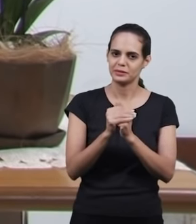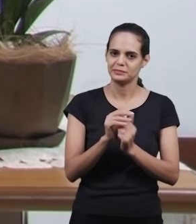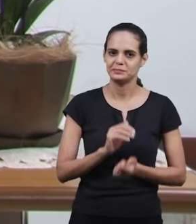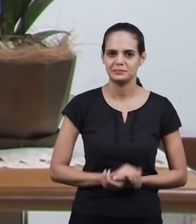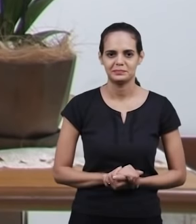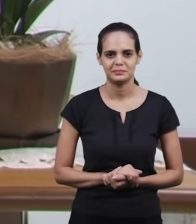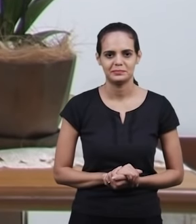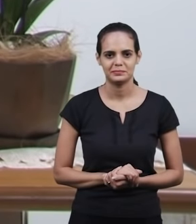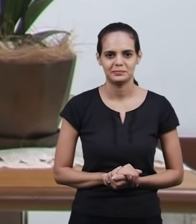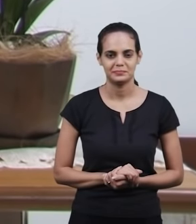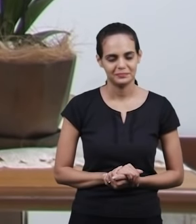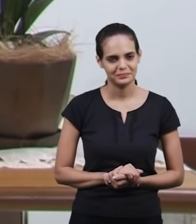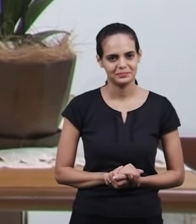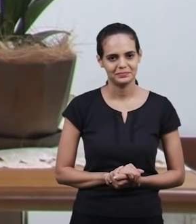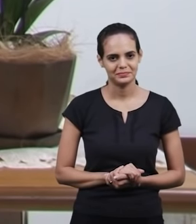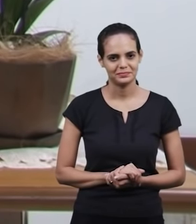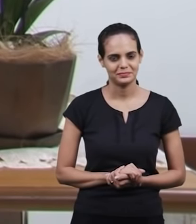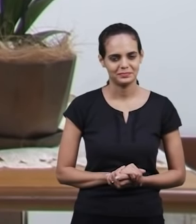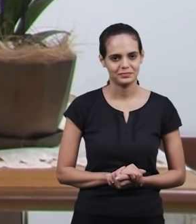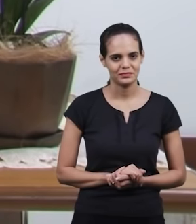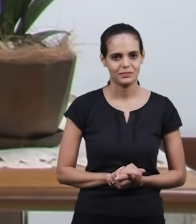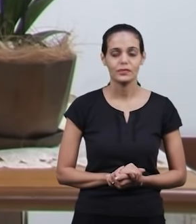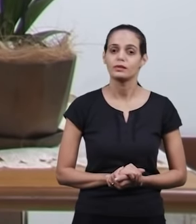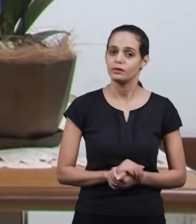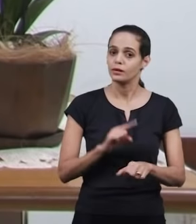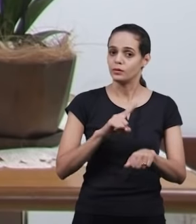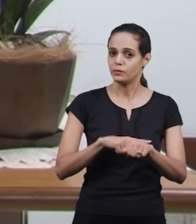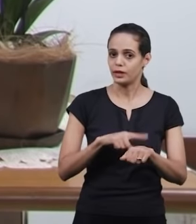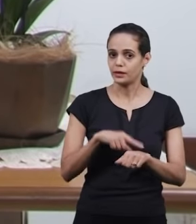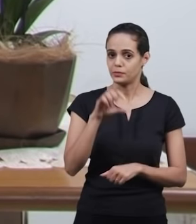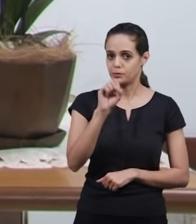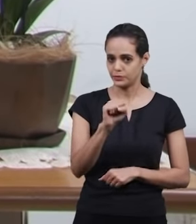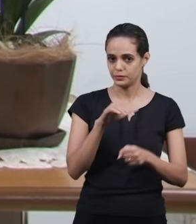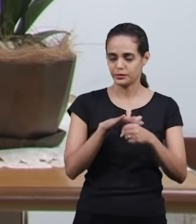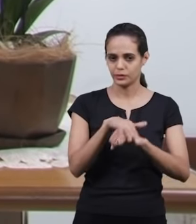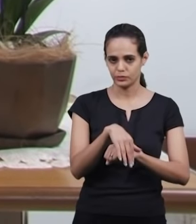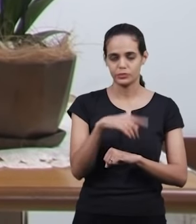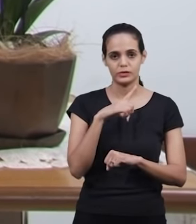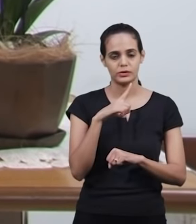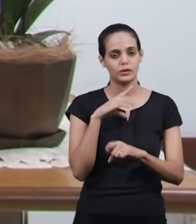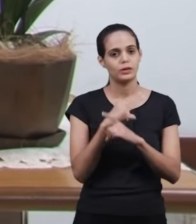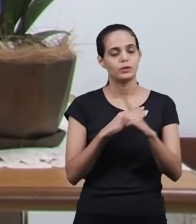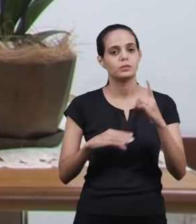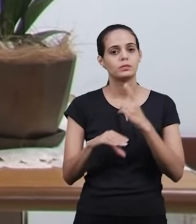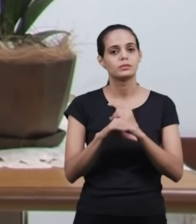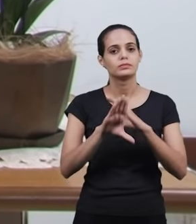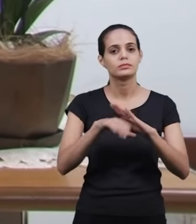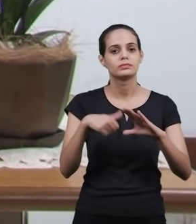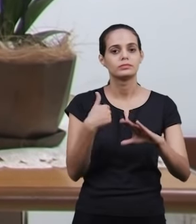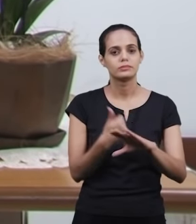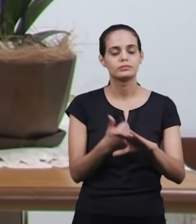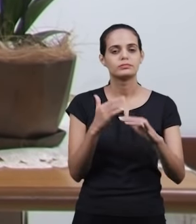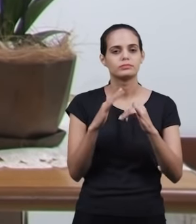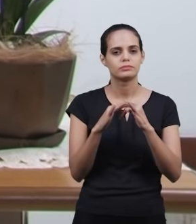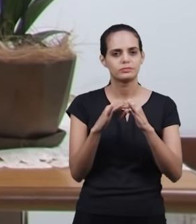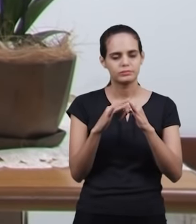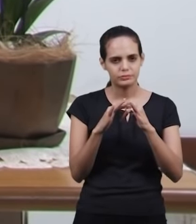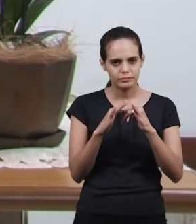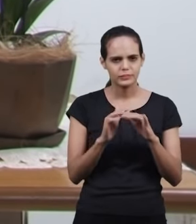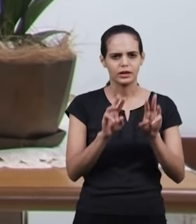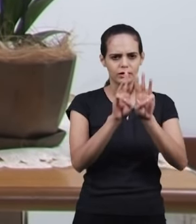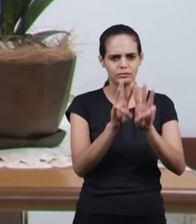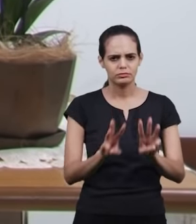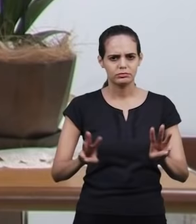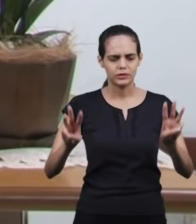Jesus. Amém. Queridos, daqui a pouco, às 20 horas, temos o nosso culto transmitido pelo YouTube. Envie os